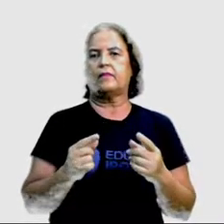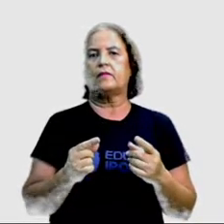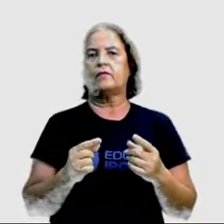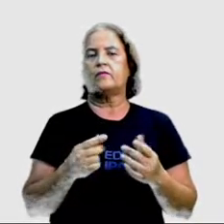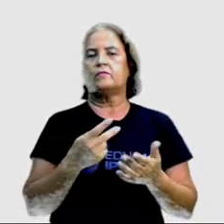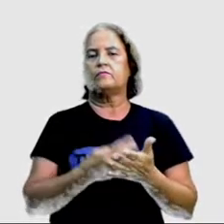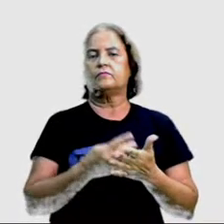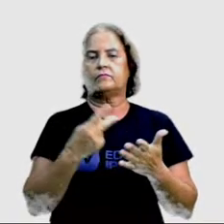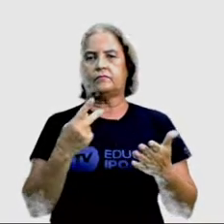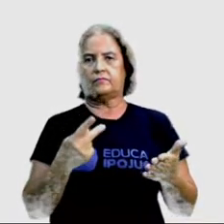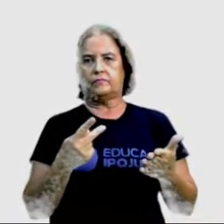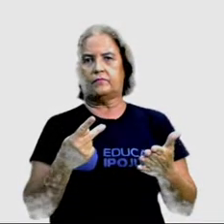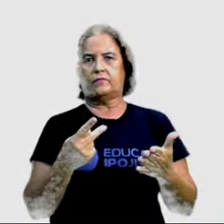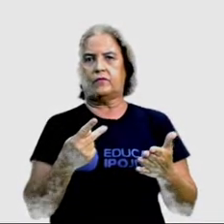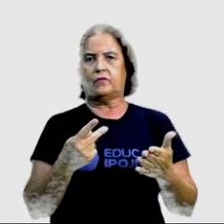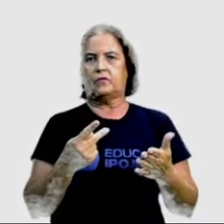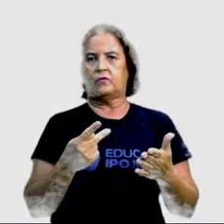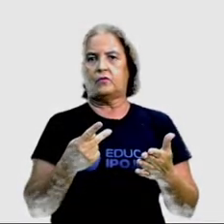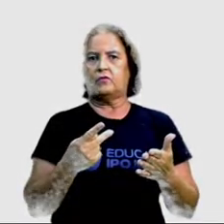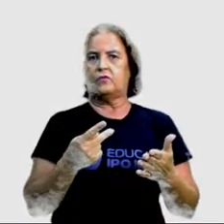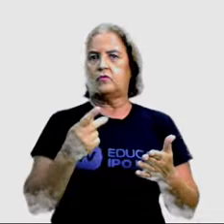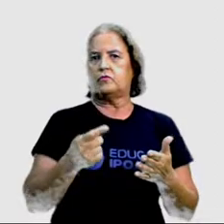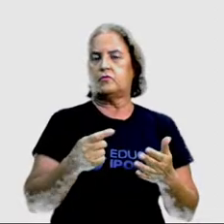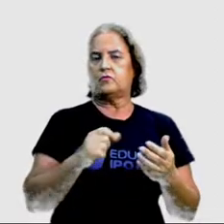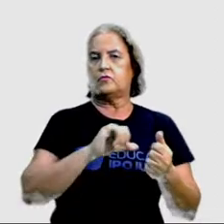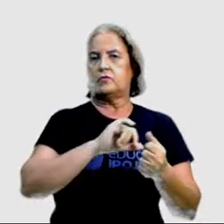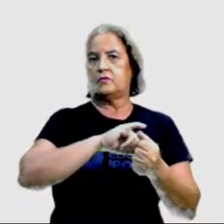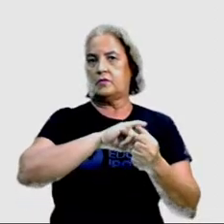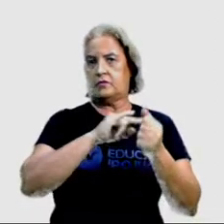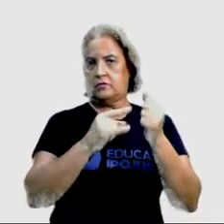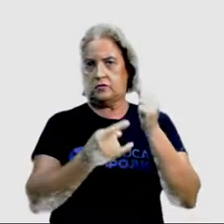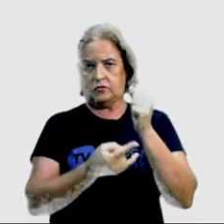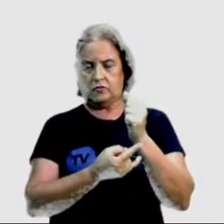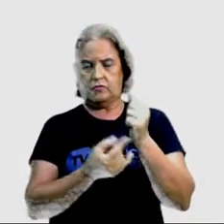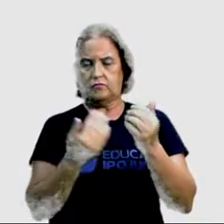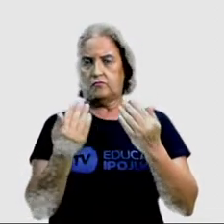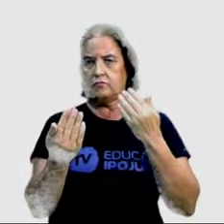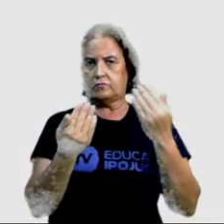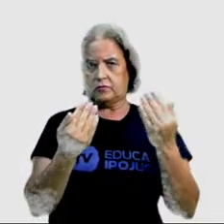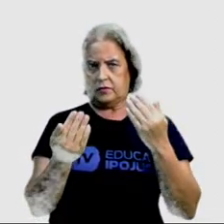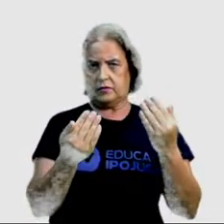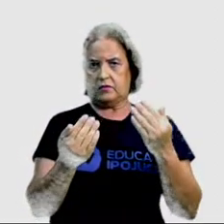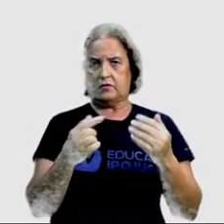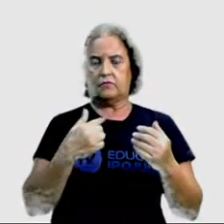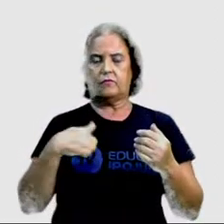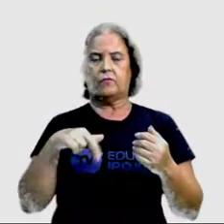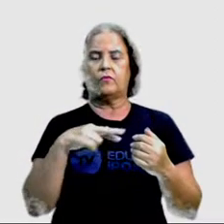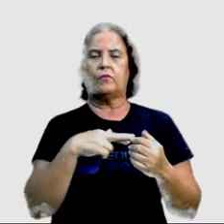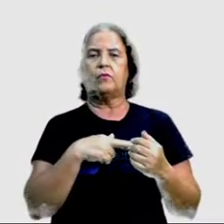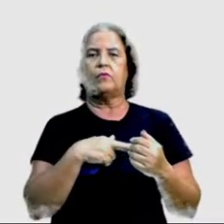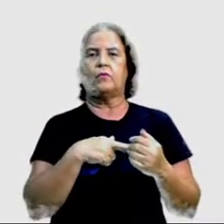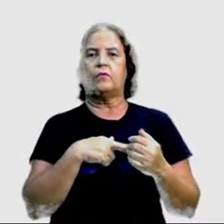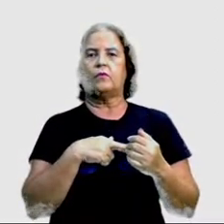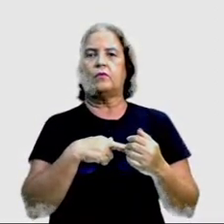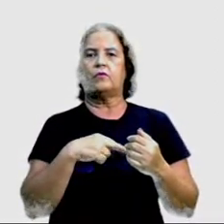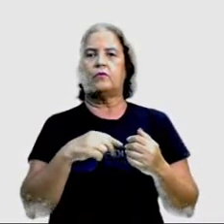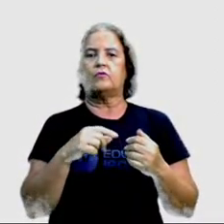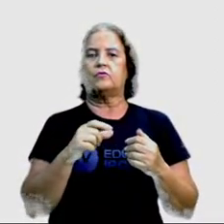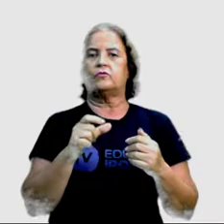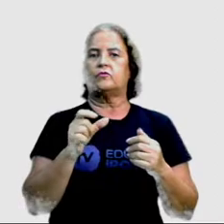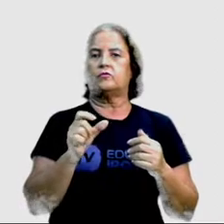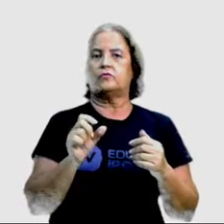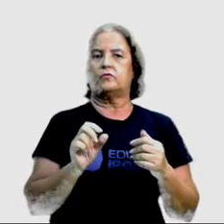que acontece? Com esses adjetivos, né, comparativos, nós fazemos o seguinte, colocamos